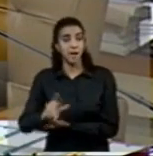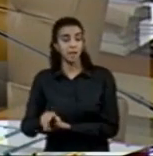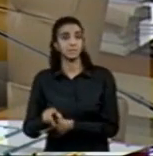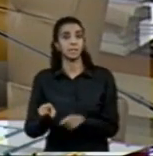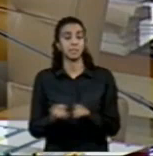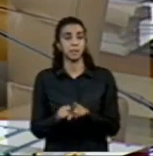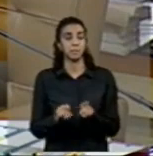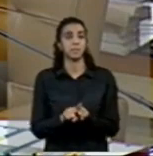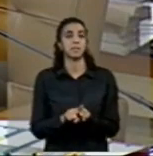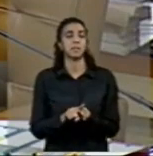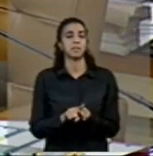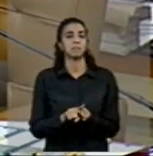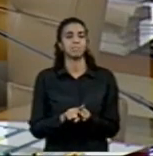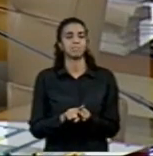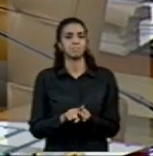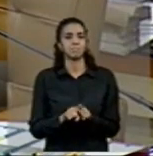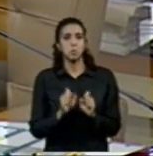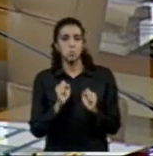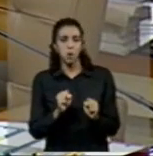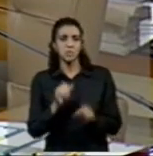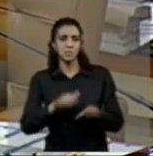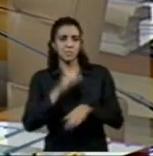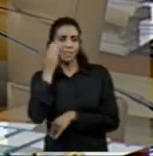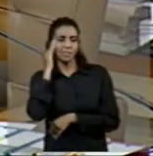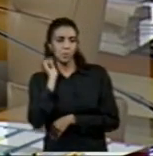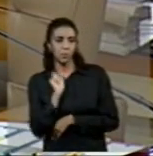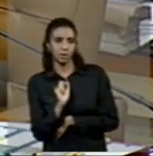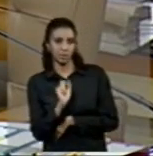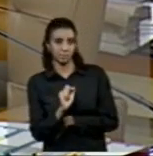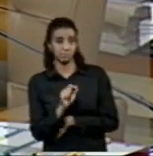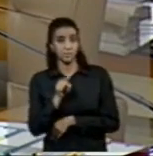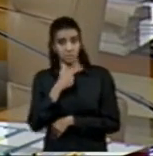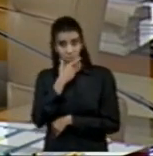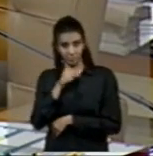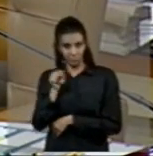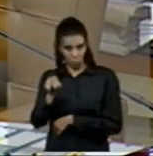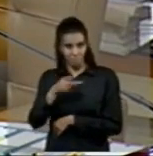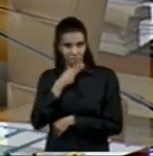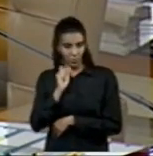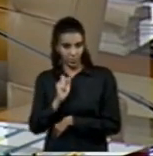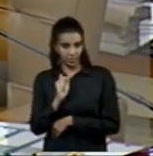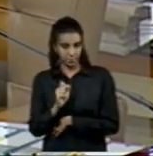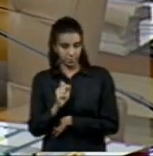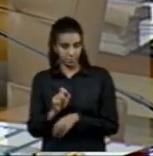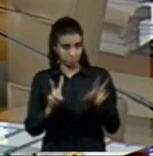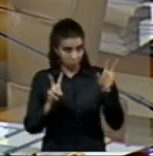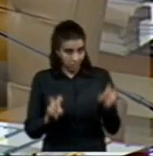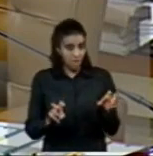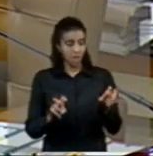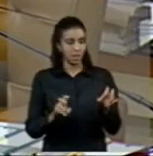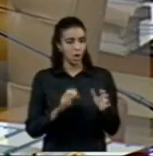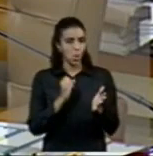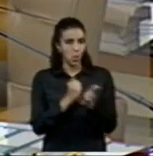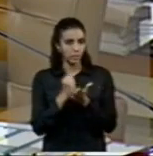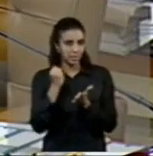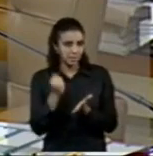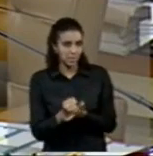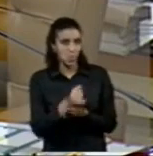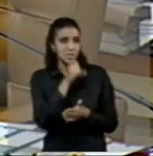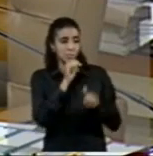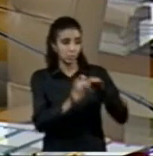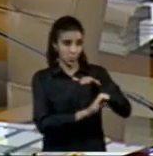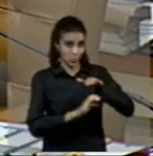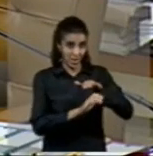forma simulada, pode ser identificada, segundo CAI, na contratação de rede de